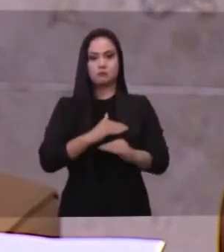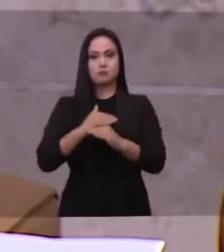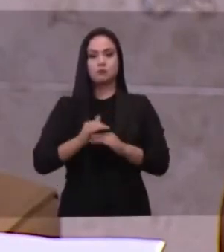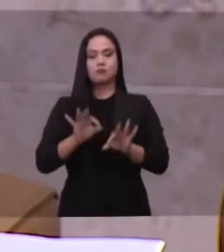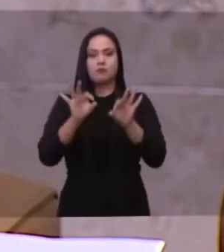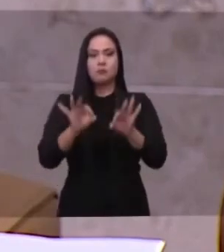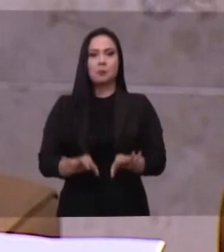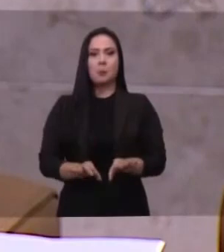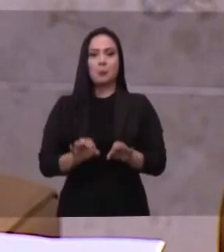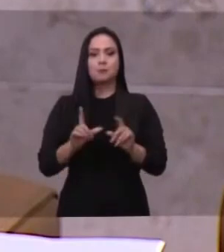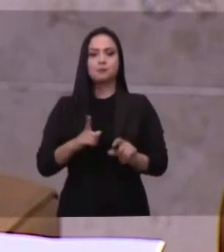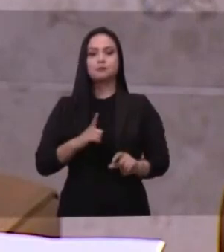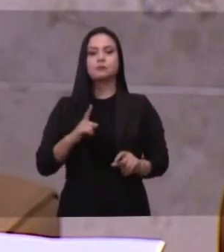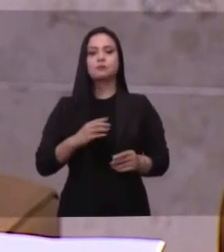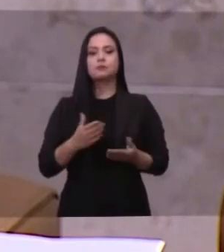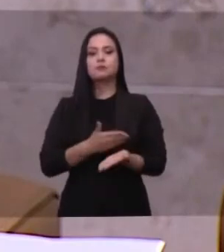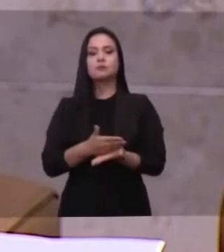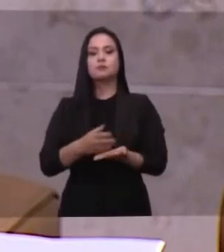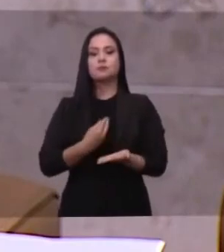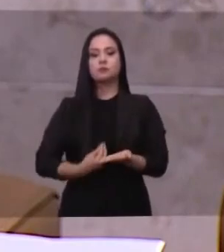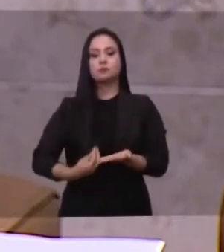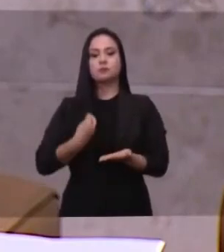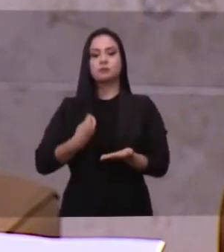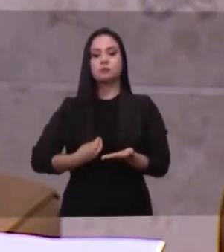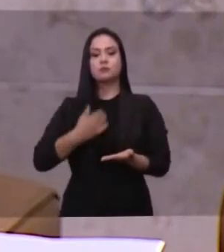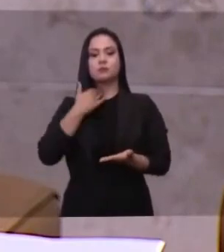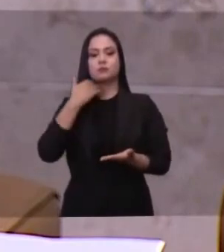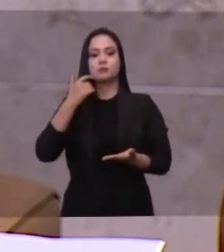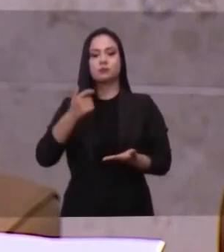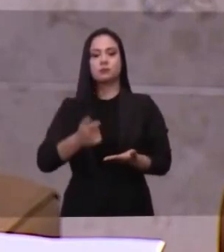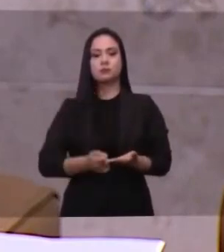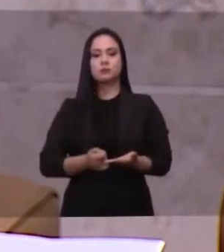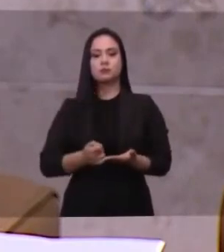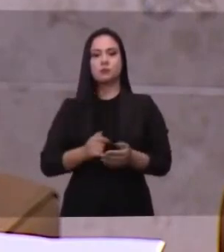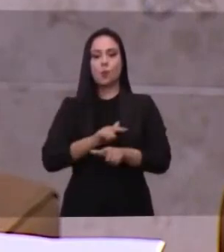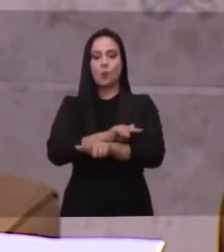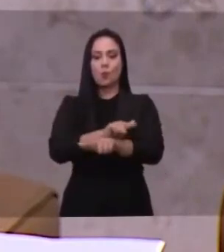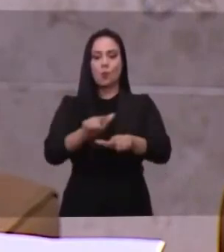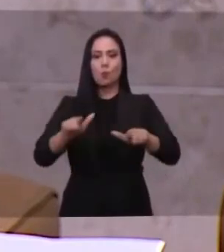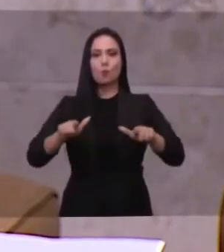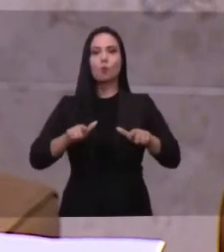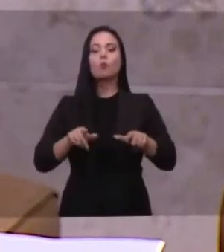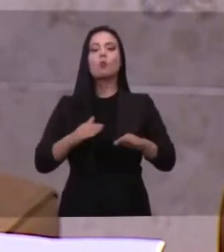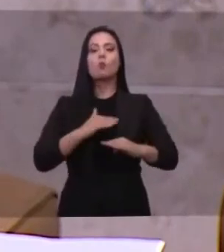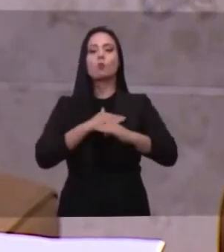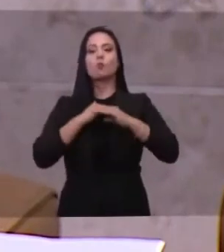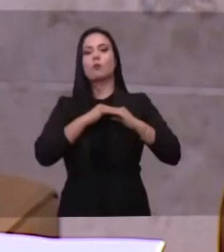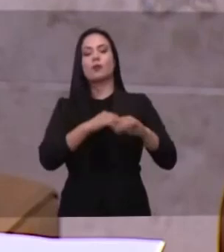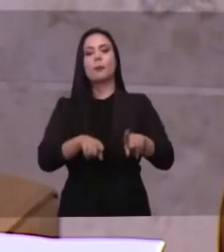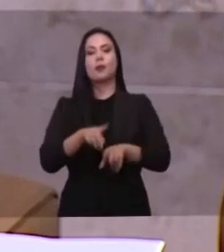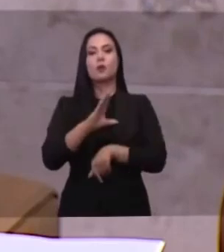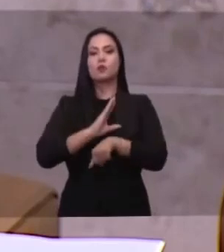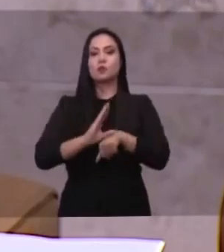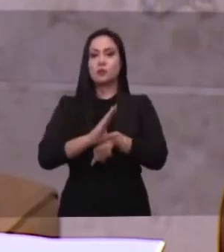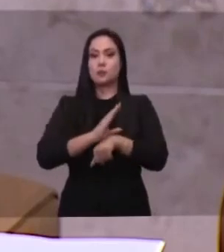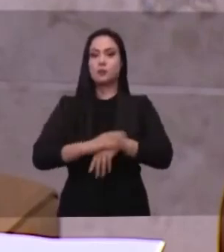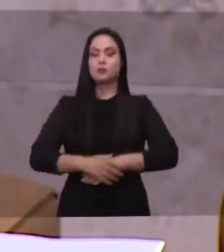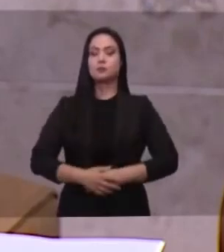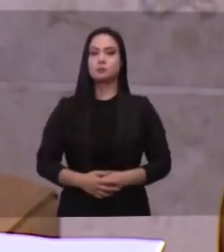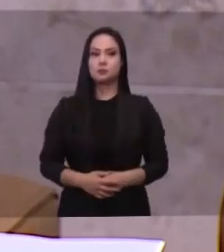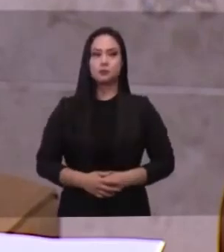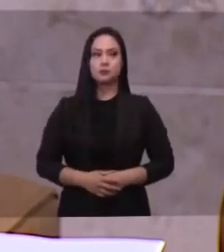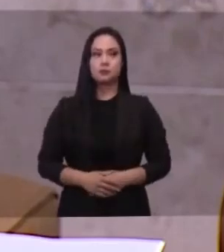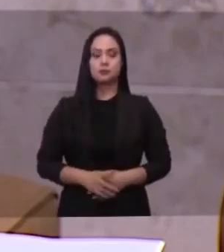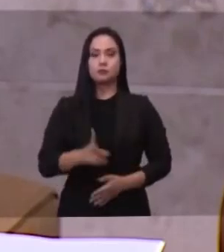devido, há de começar pela existência de juiz imparcial e constitucionalmente investido. Da